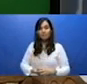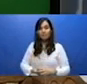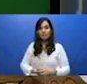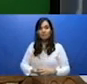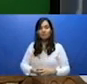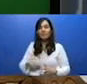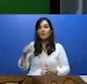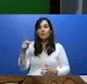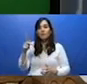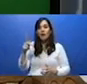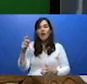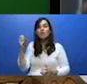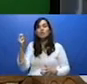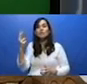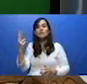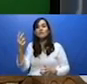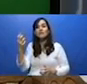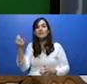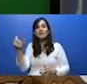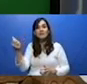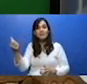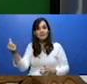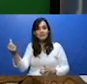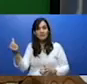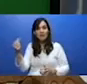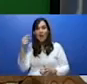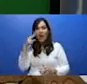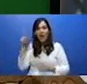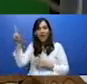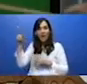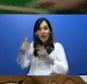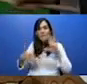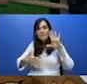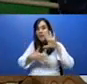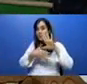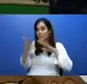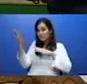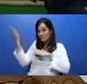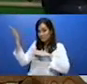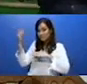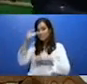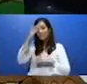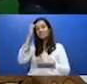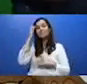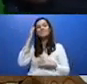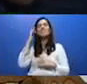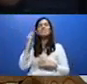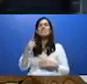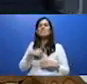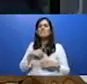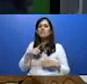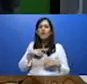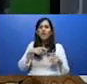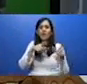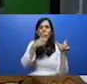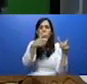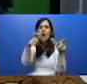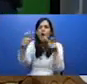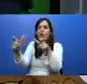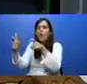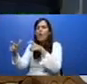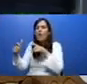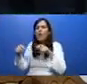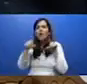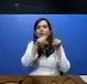Página 266. Neste mapinha, tá, crianças, mostra que há sítios paleontológicos